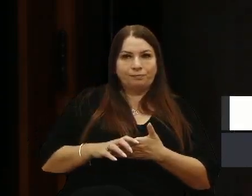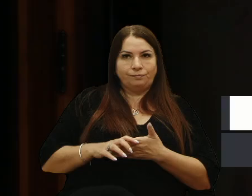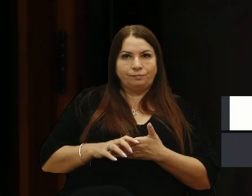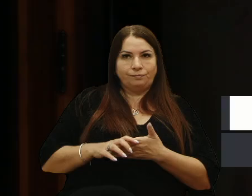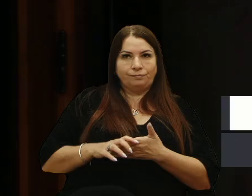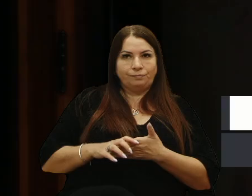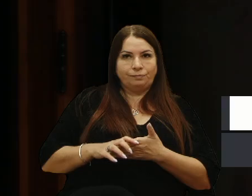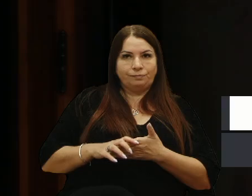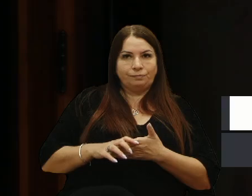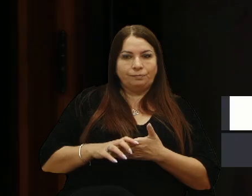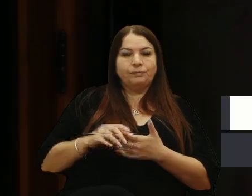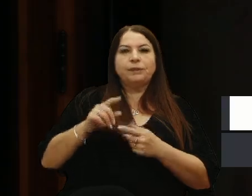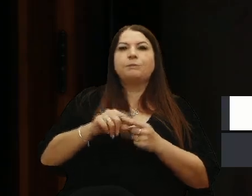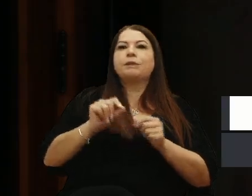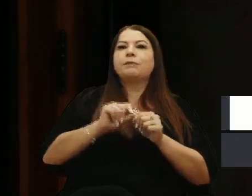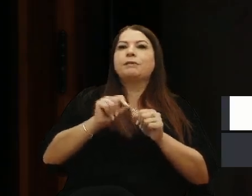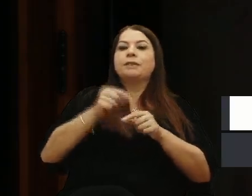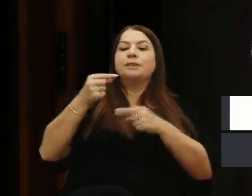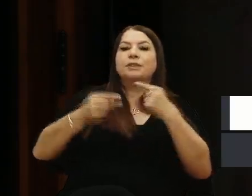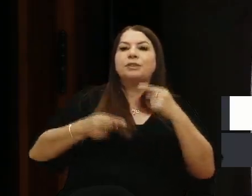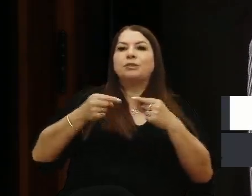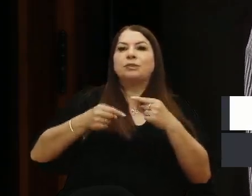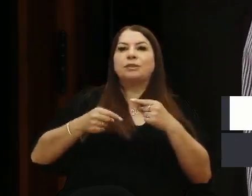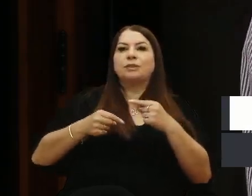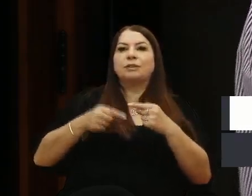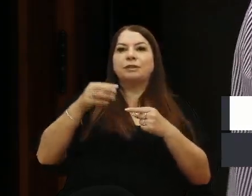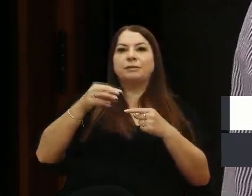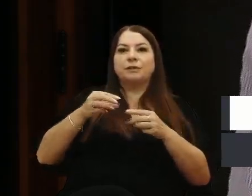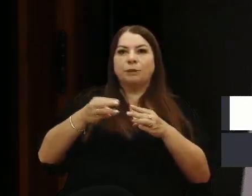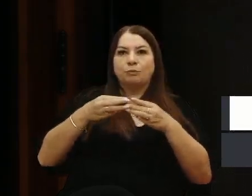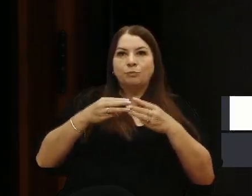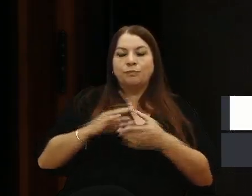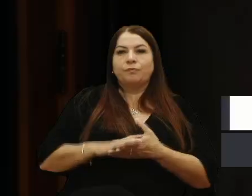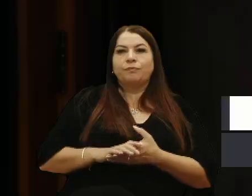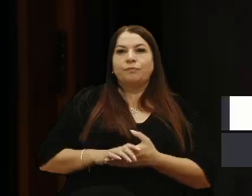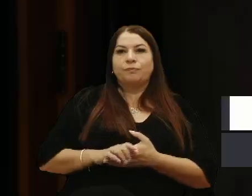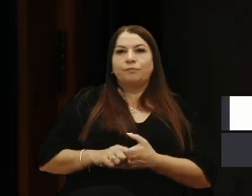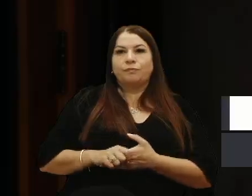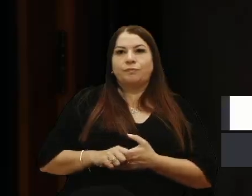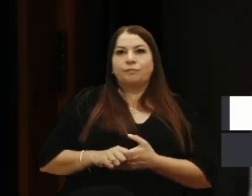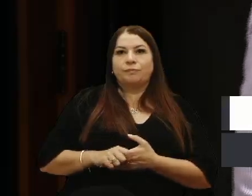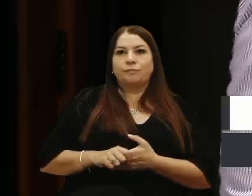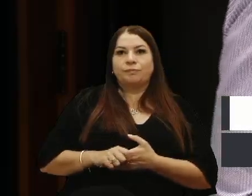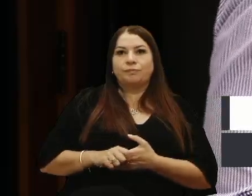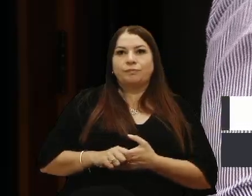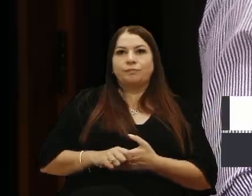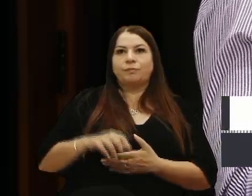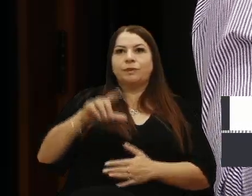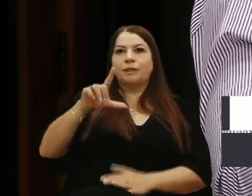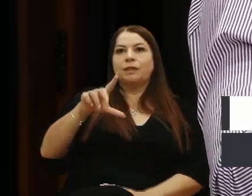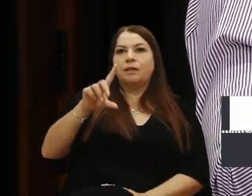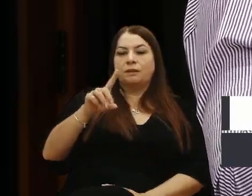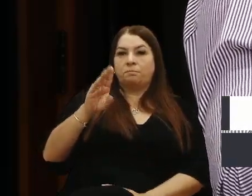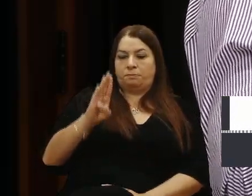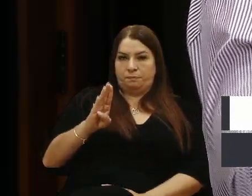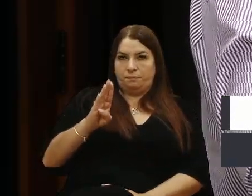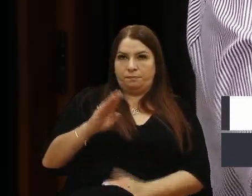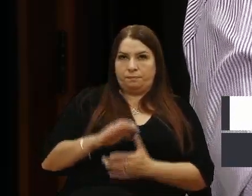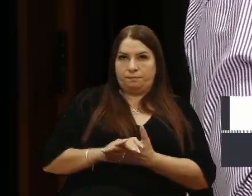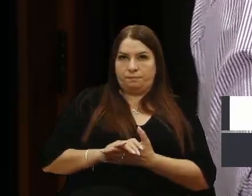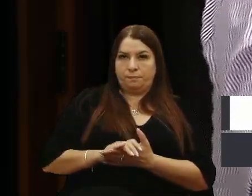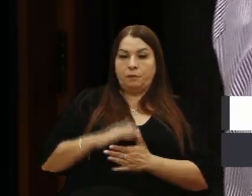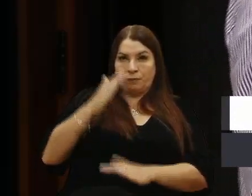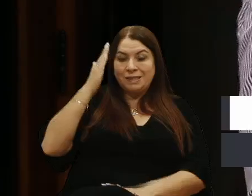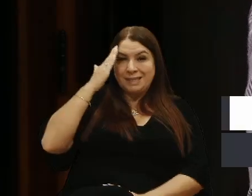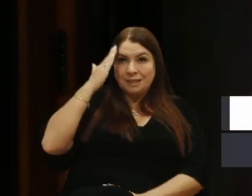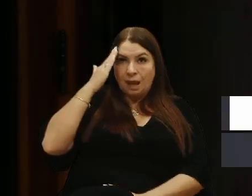várias páginas para fazer a discussão da presente moção. Vamos à LDB. Vocês